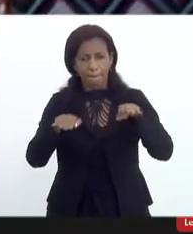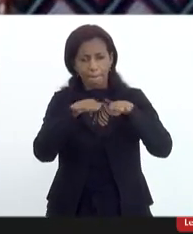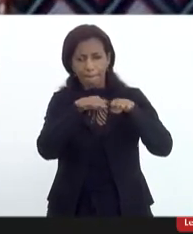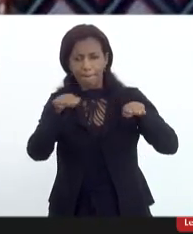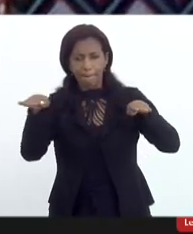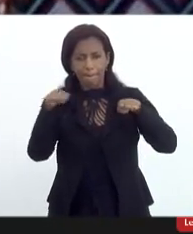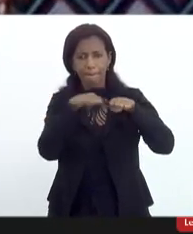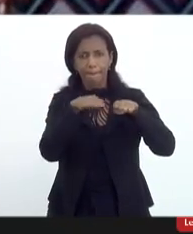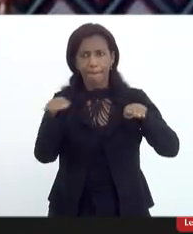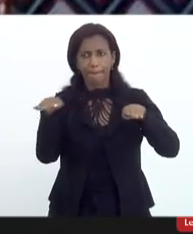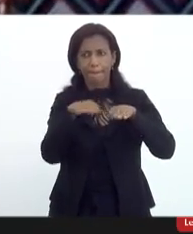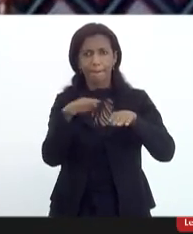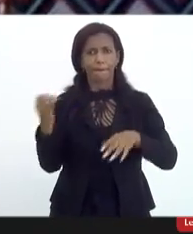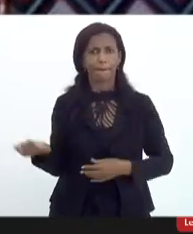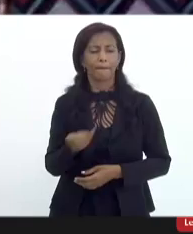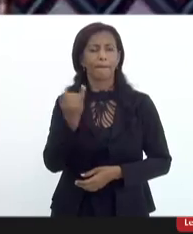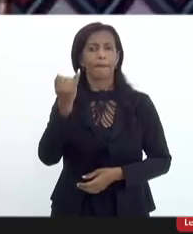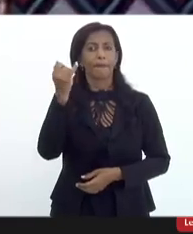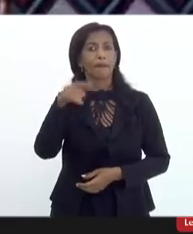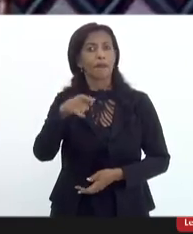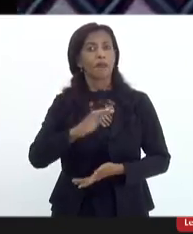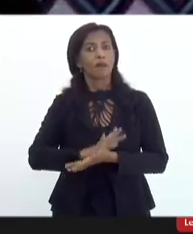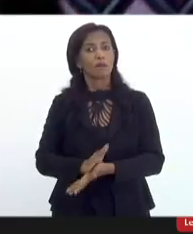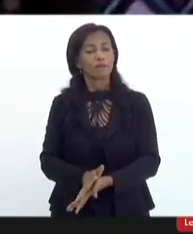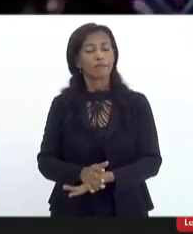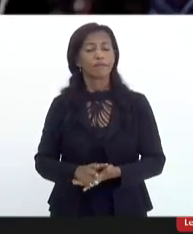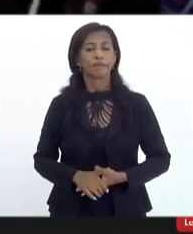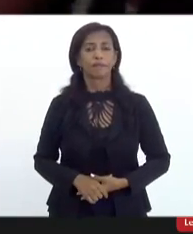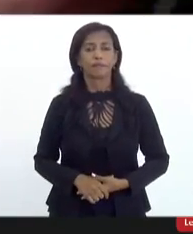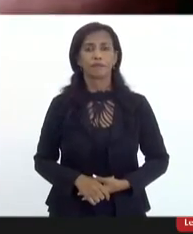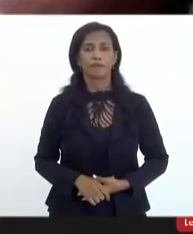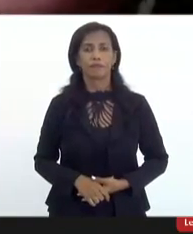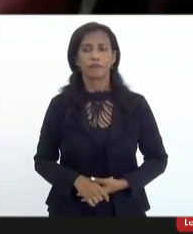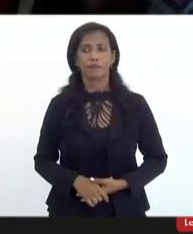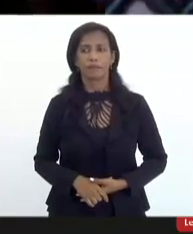linha, né, importante, que é o racismo.